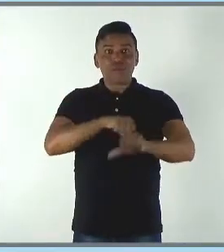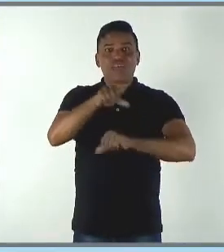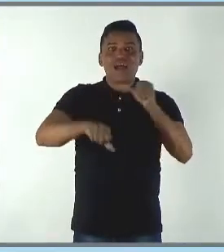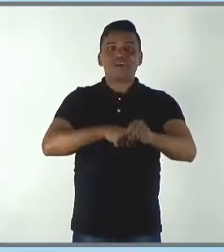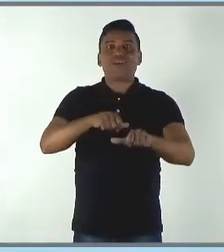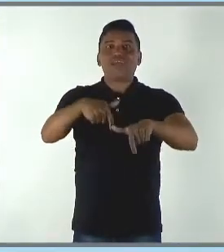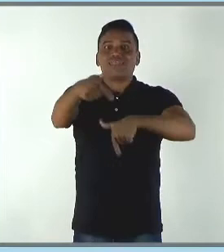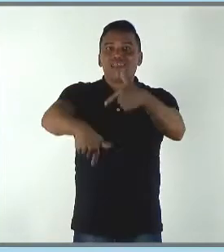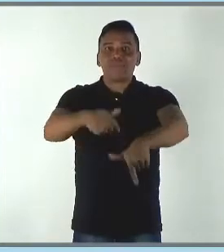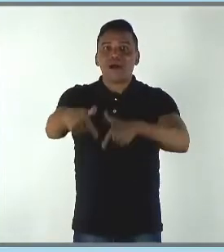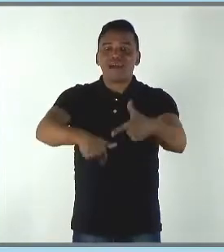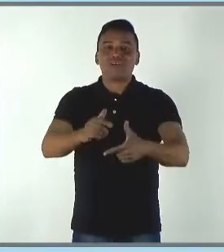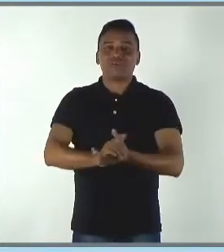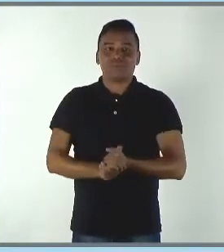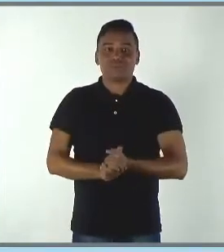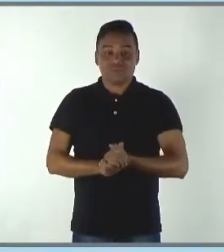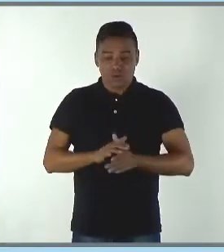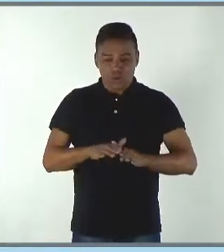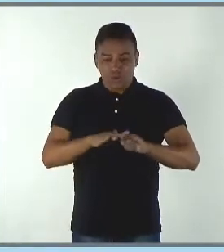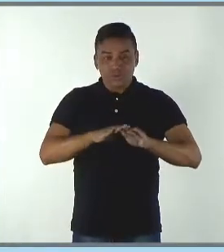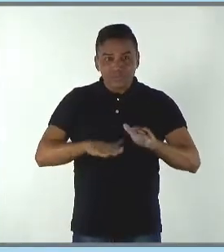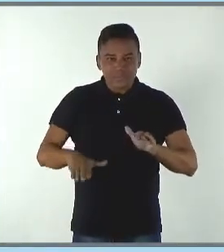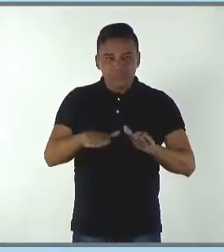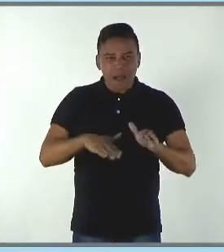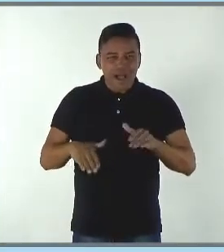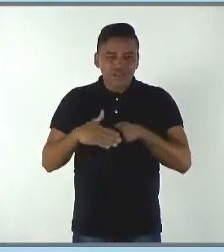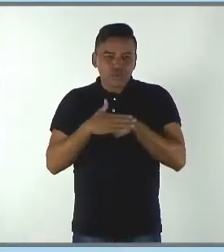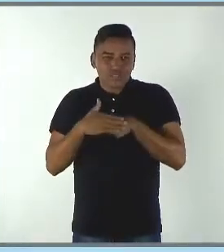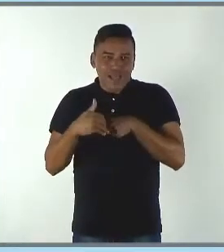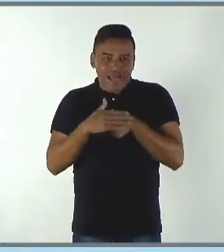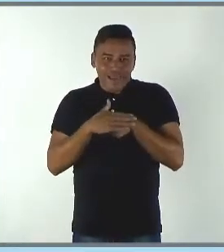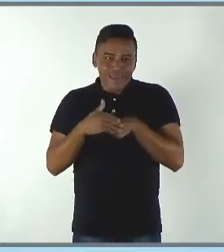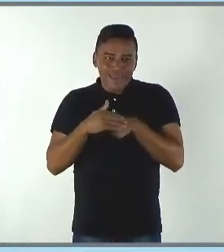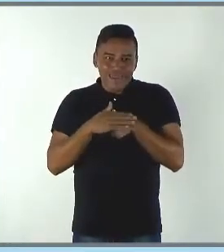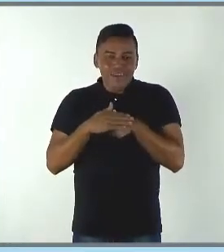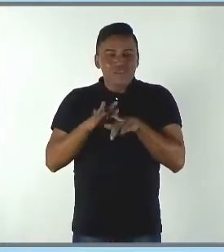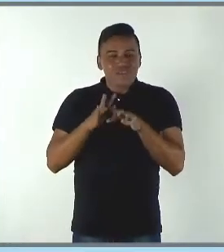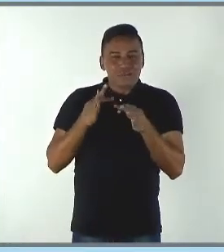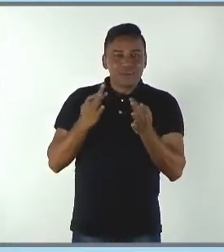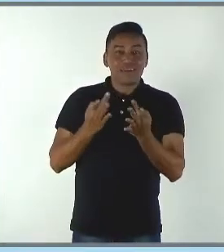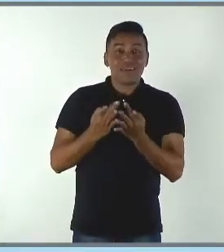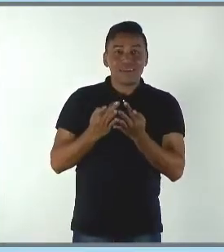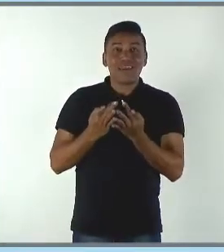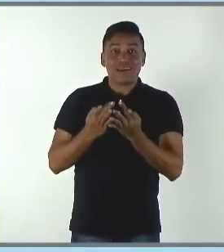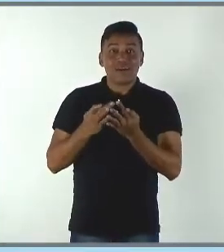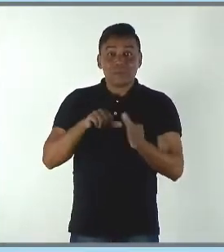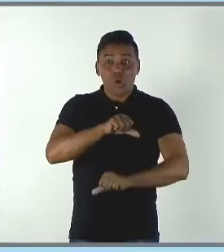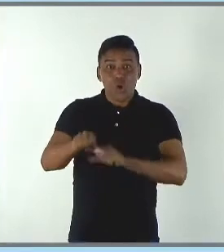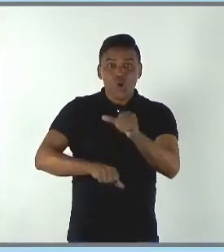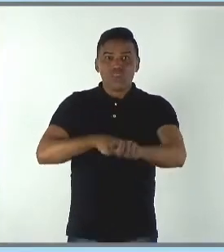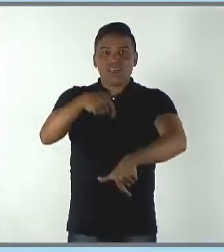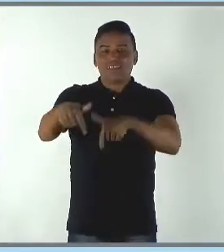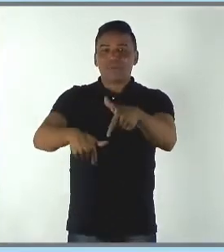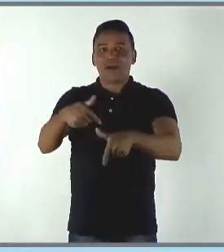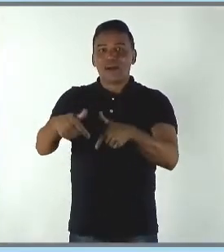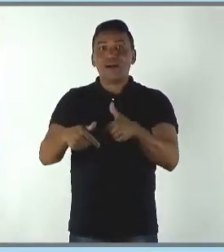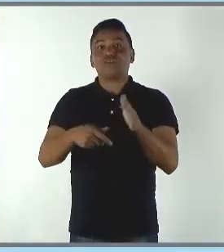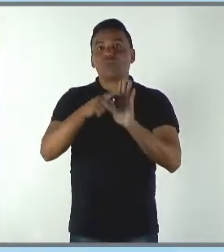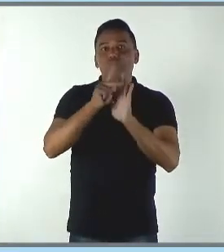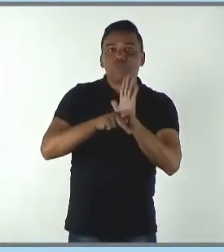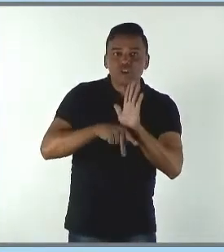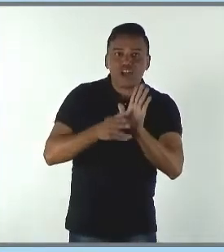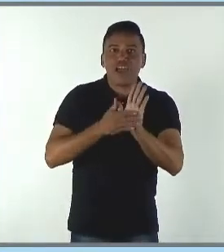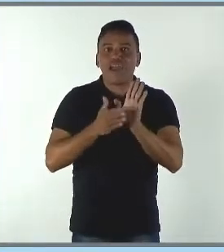ampliação do espaço íntimo para um domínio público, porque o que saía daqueles encontros era um projeto, era um livro, era